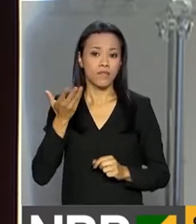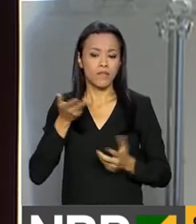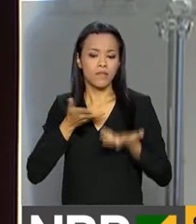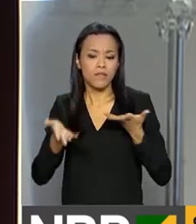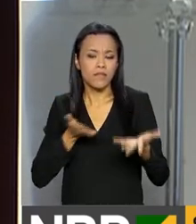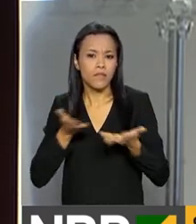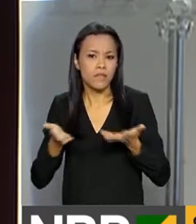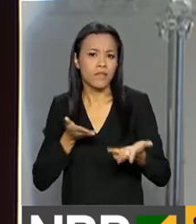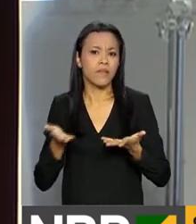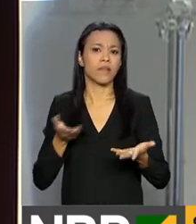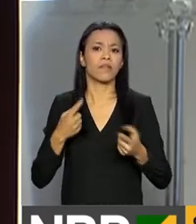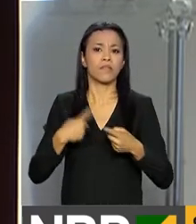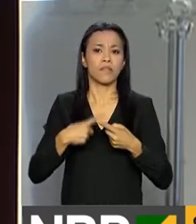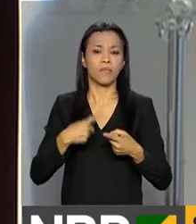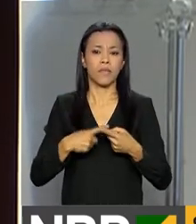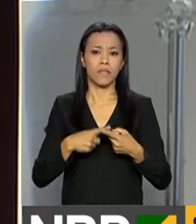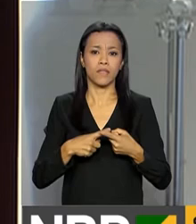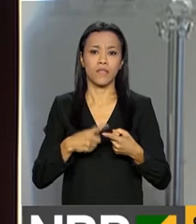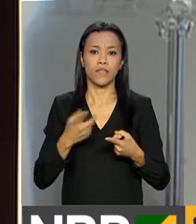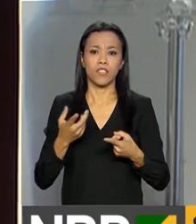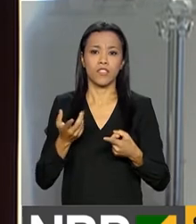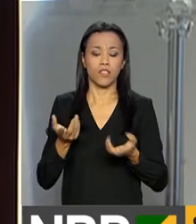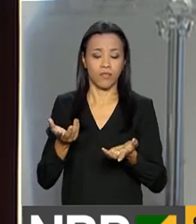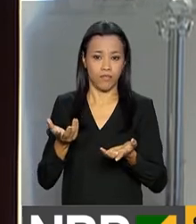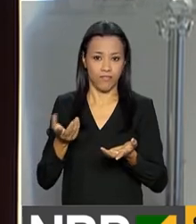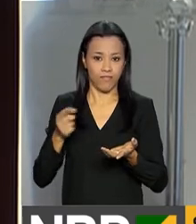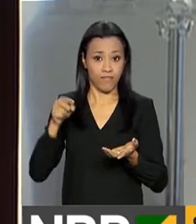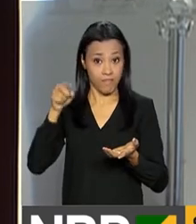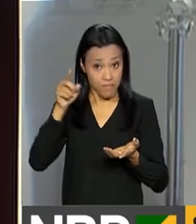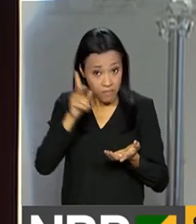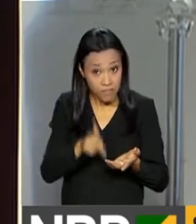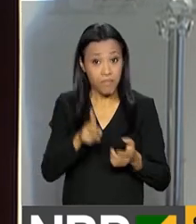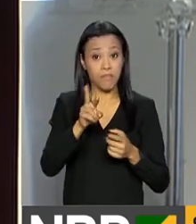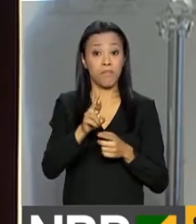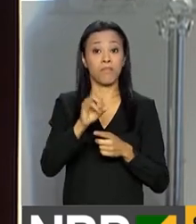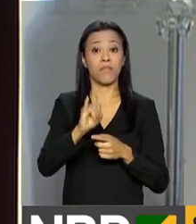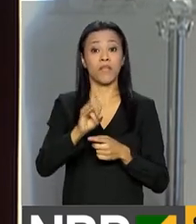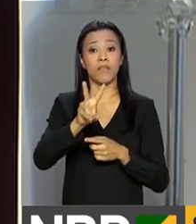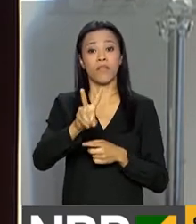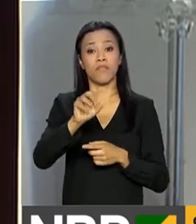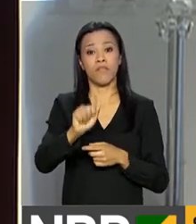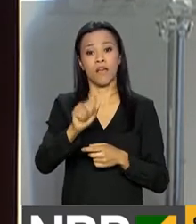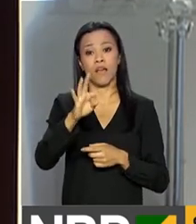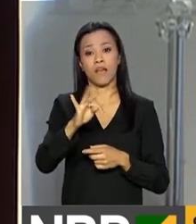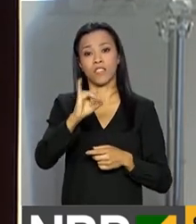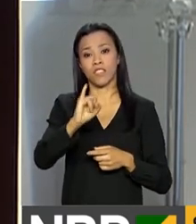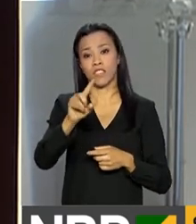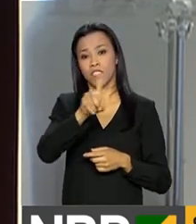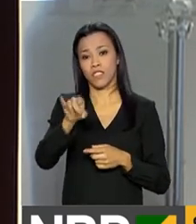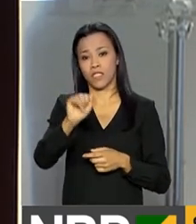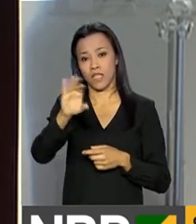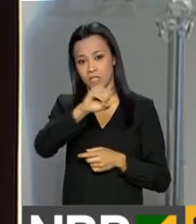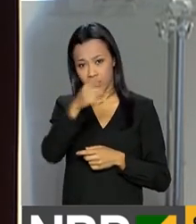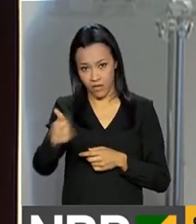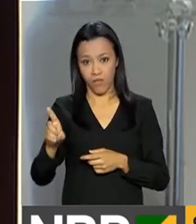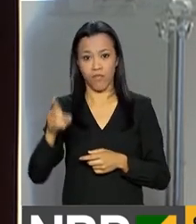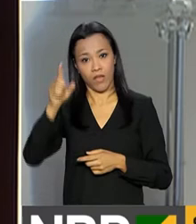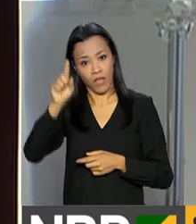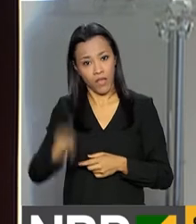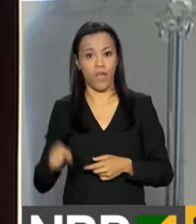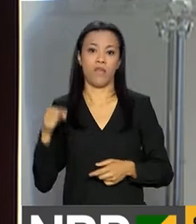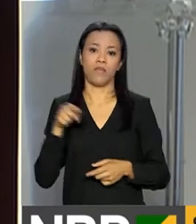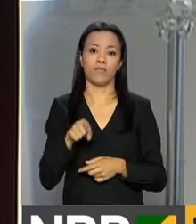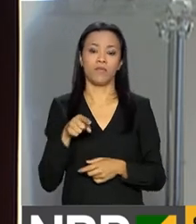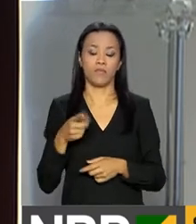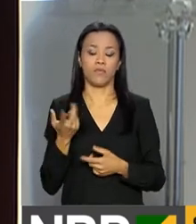das desestatizações, mas eu prefiro chamá-las de privatizações. Nós temos que ter coragem de enfrentar esse